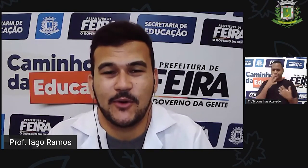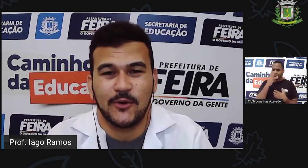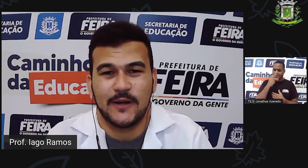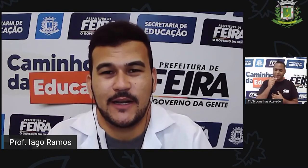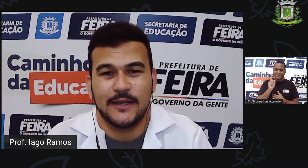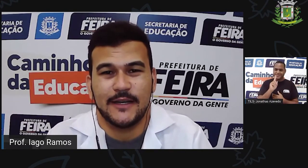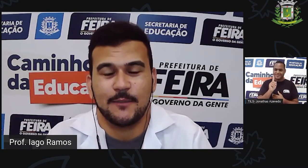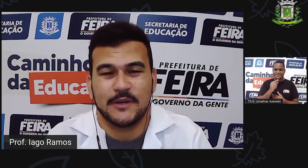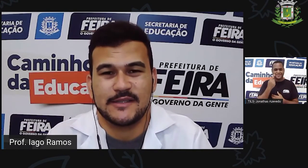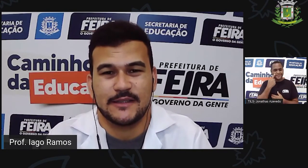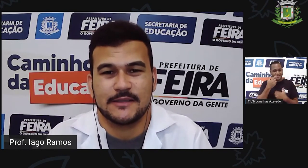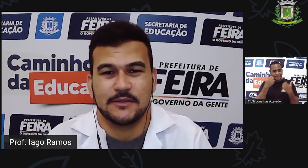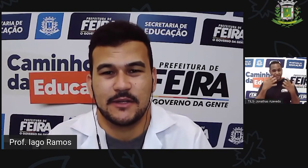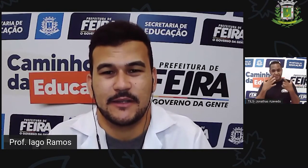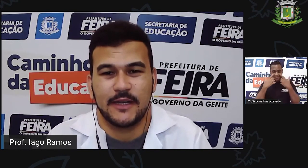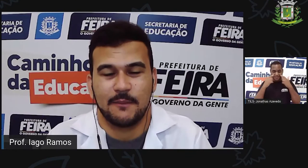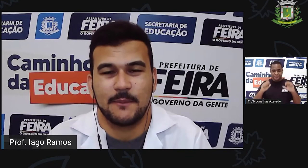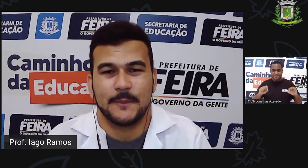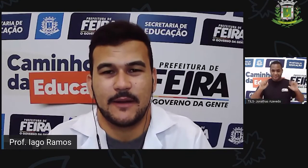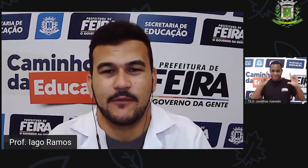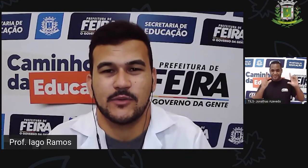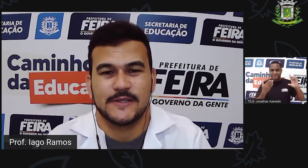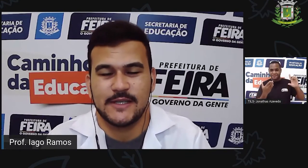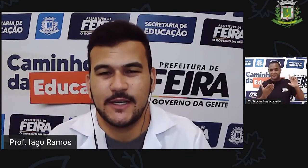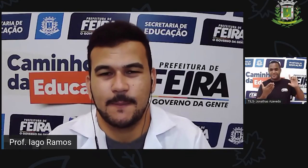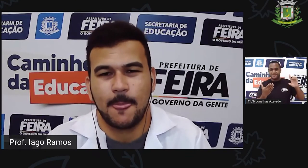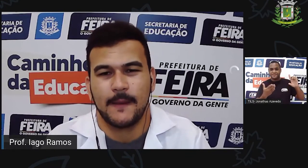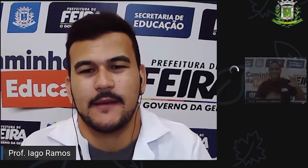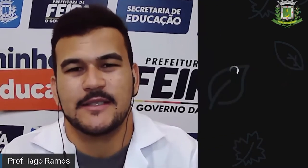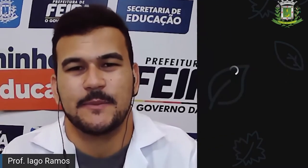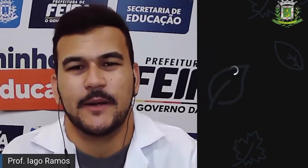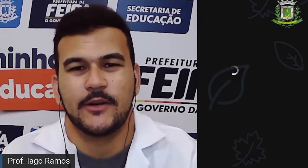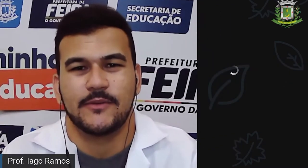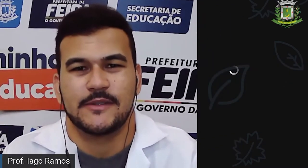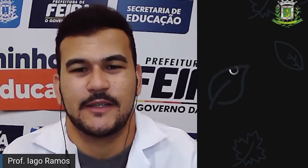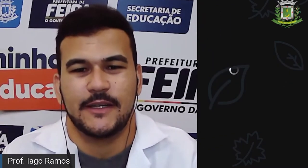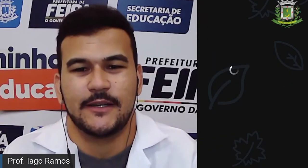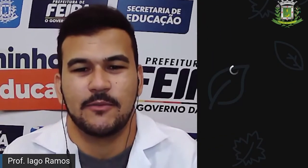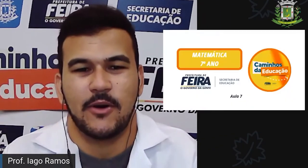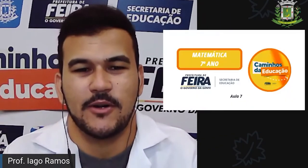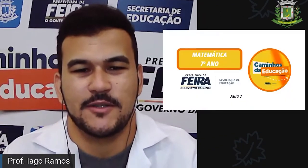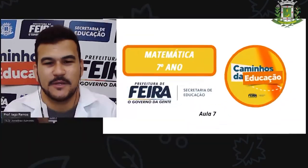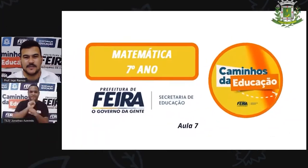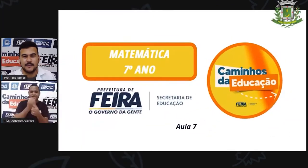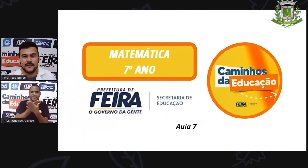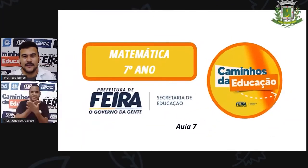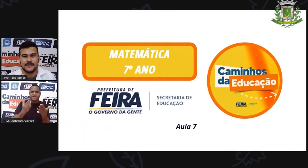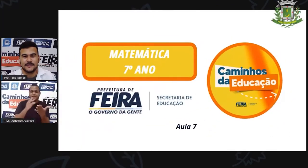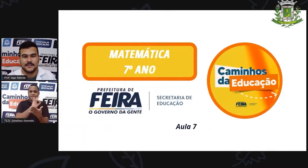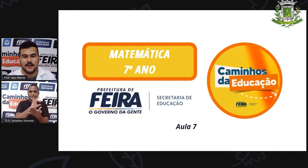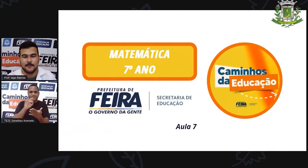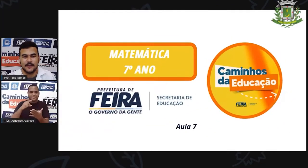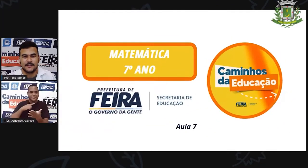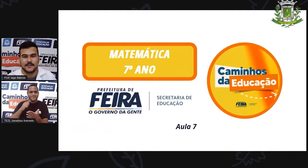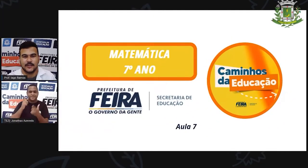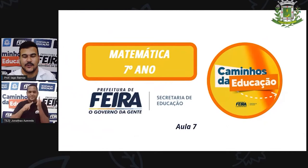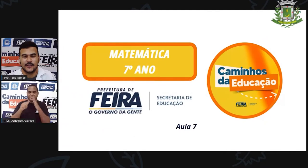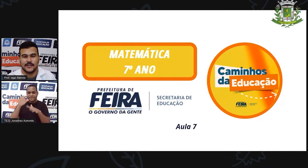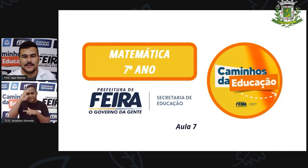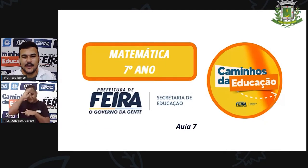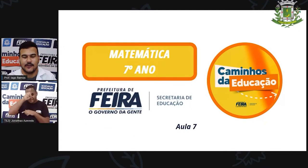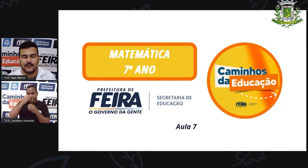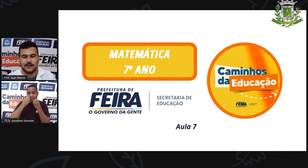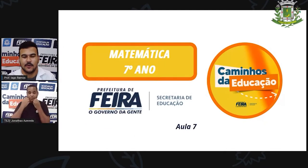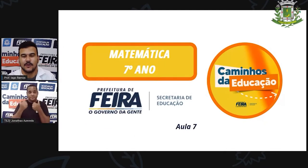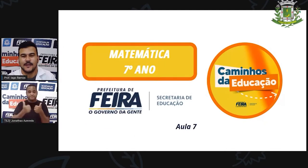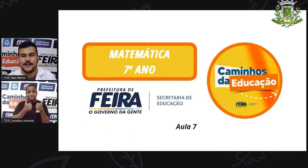vamos colocar aí a apresentação na tela para você. Espero que você tenha uma ótima experiência de aprendizado aí